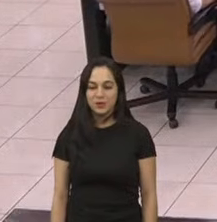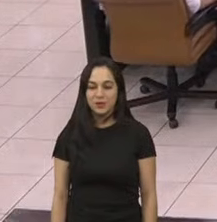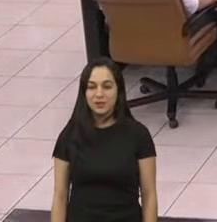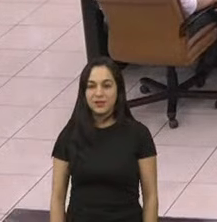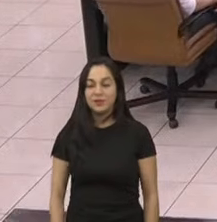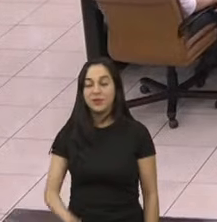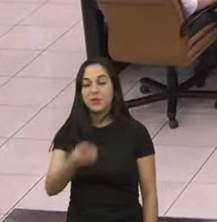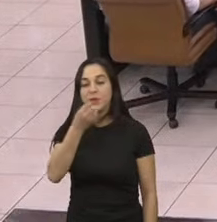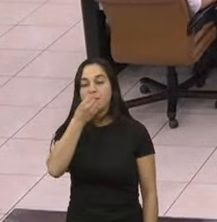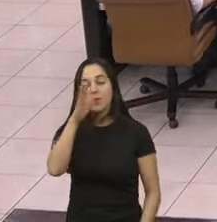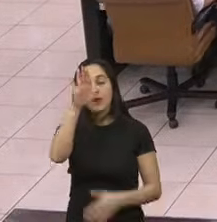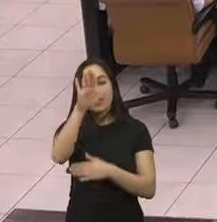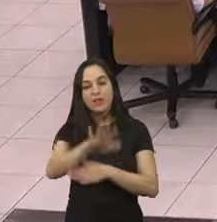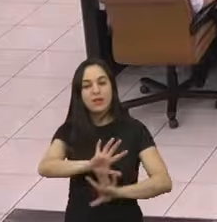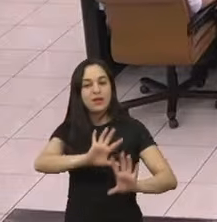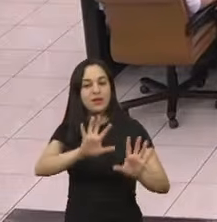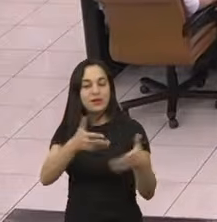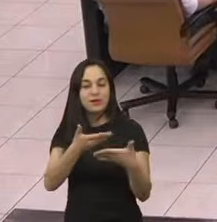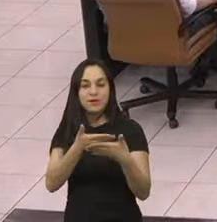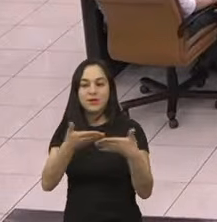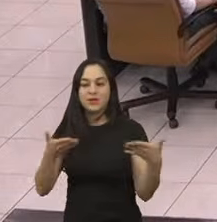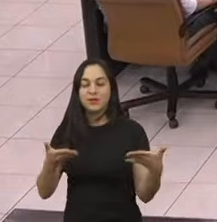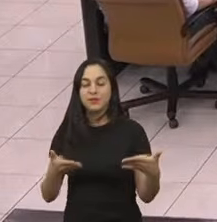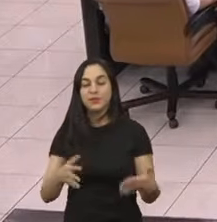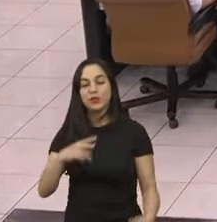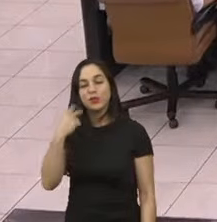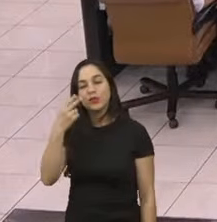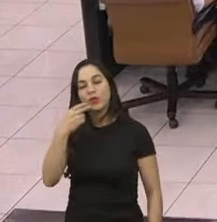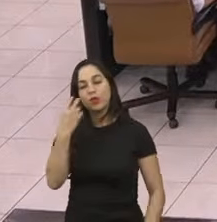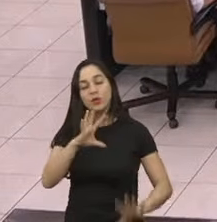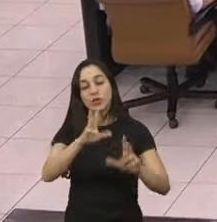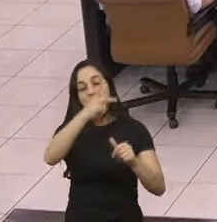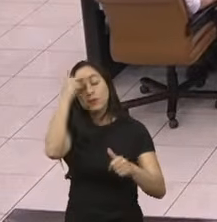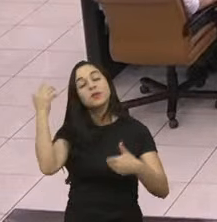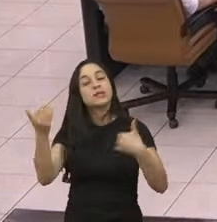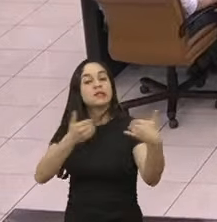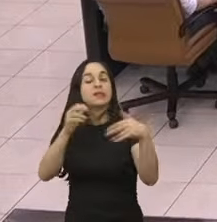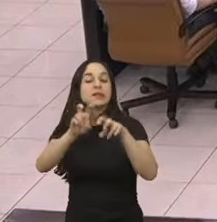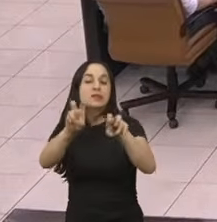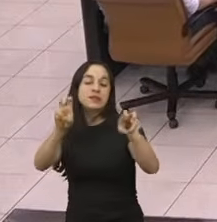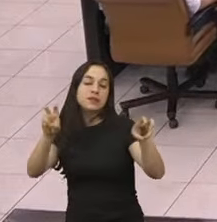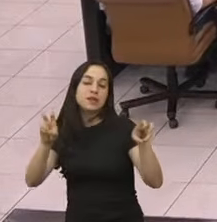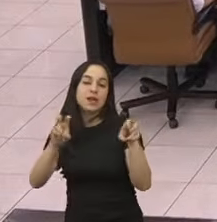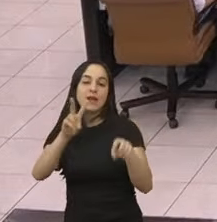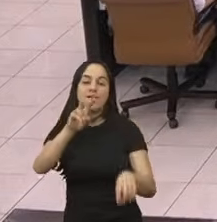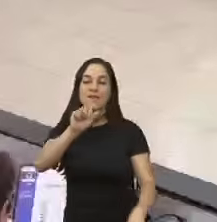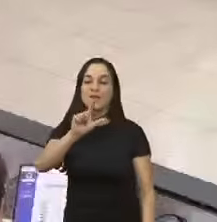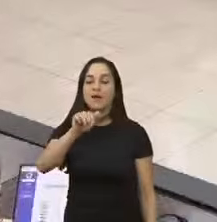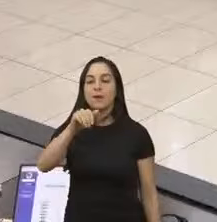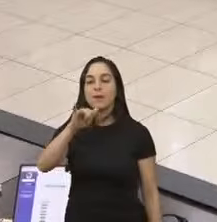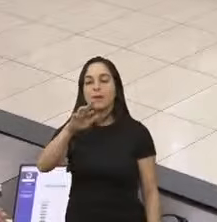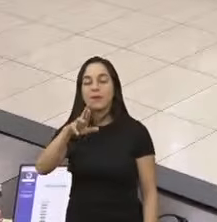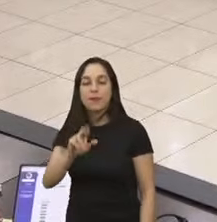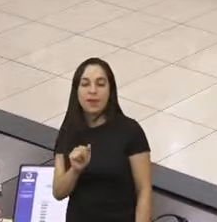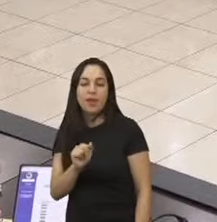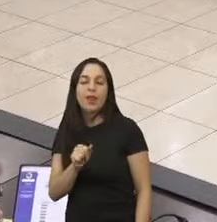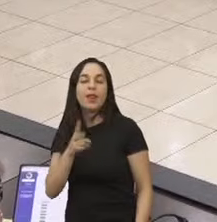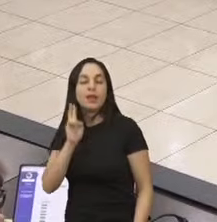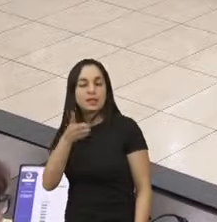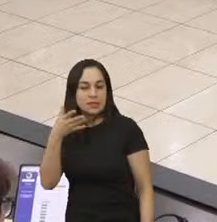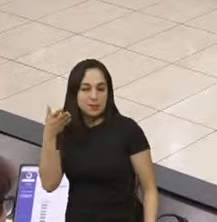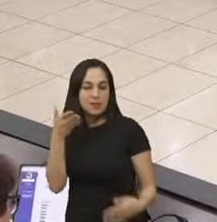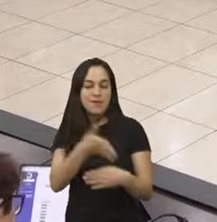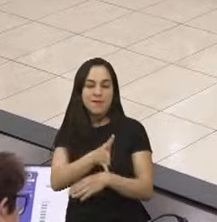Uma ótima tarde a todos, senhores vereadores, senhora vereadora, público presente, dona Valmira, sempre muito assídua, bem-vinda sempre